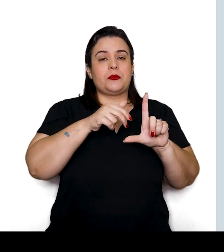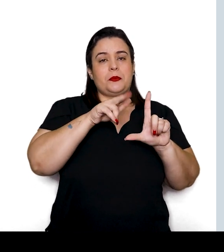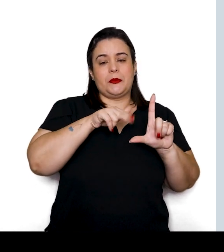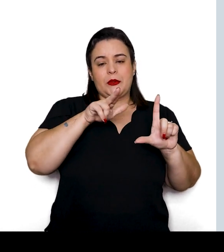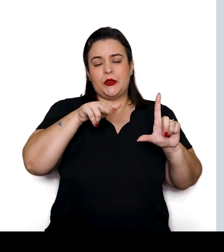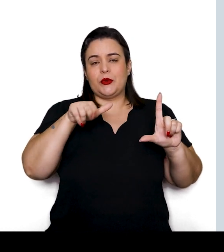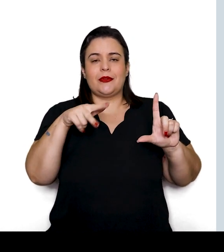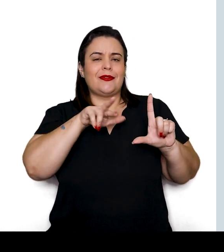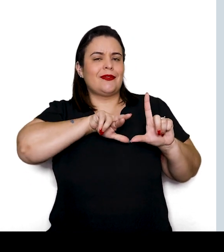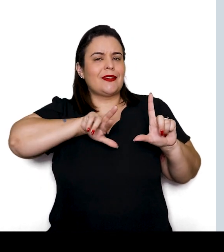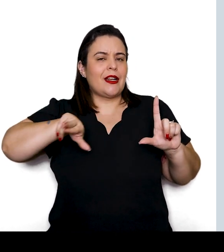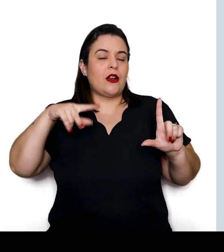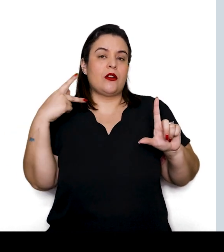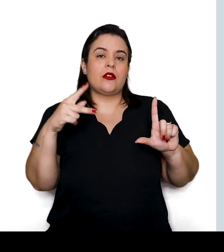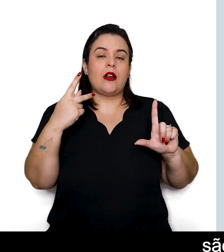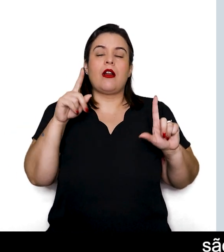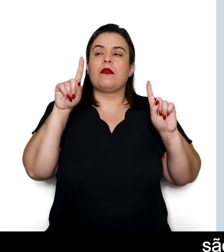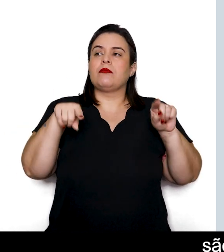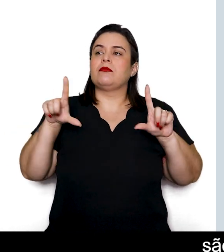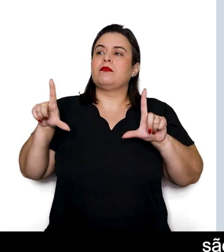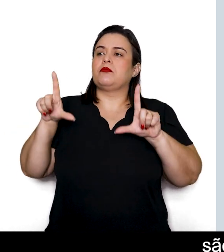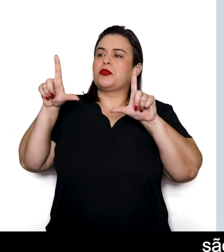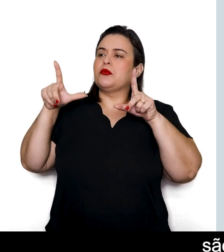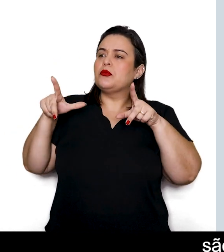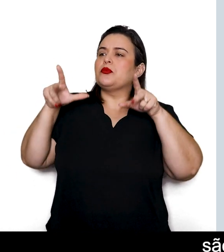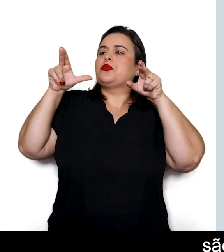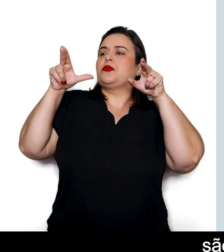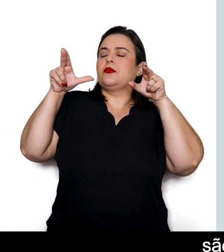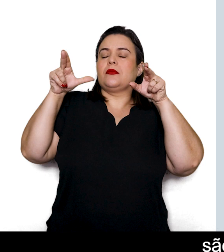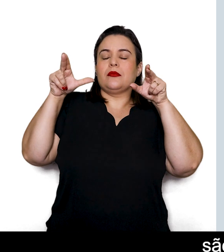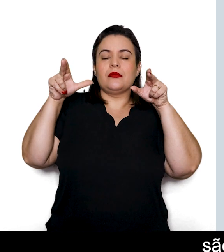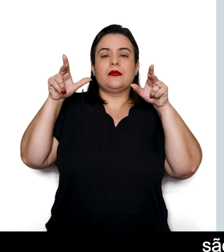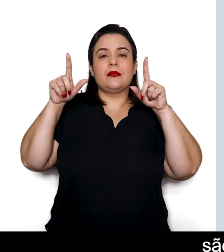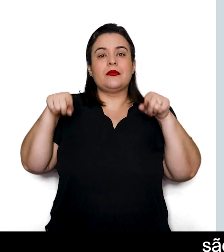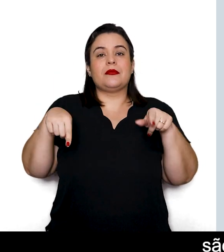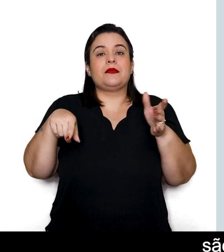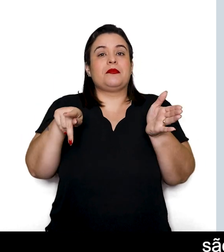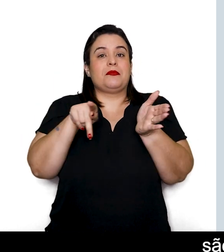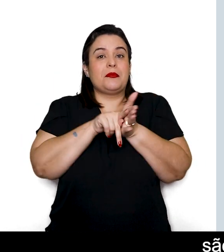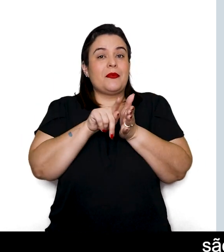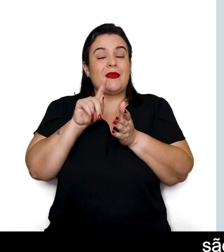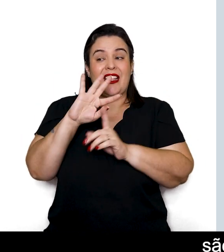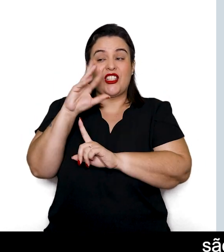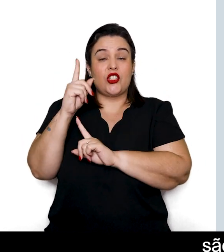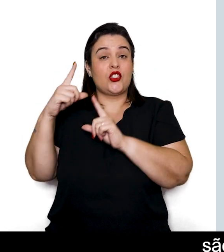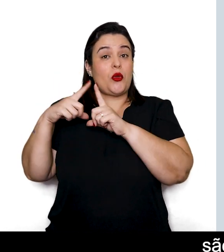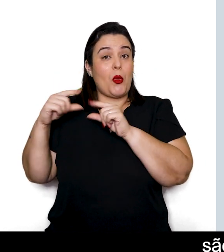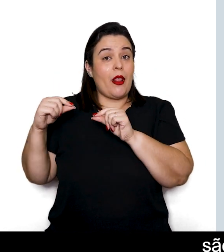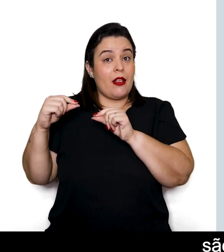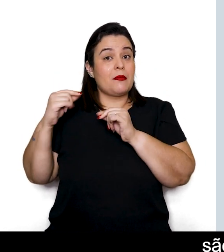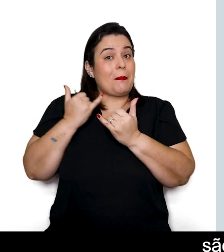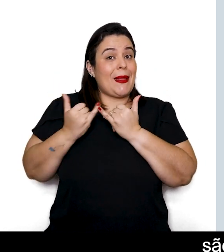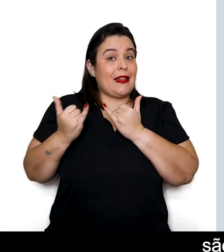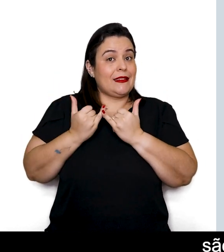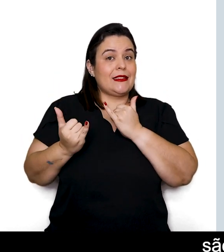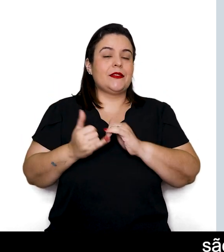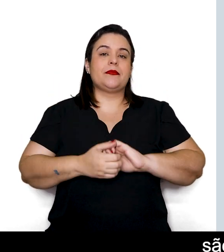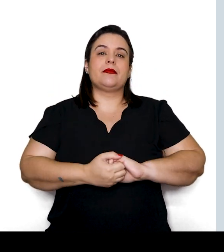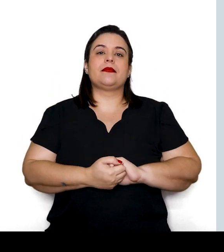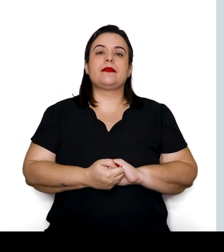das composições das pinturas de Monet são inspiradas por vistas e cortes de imagens típicos de